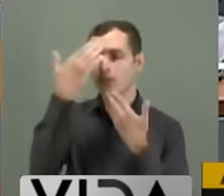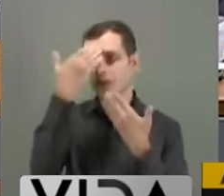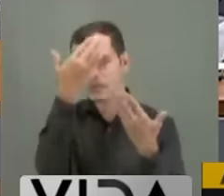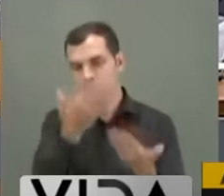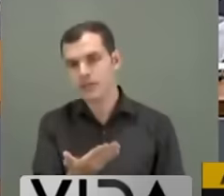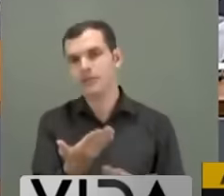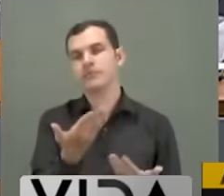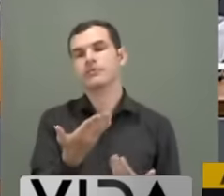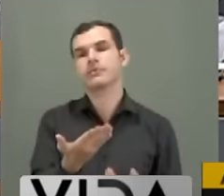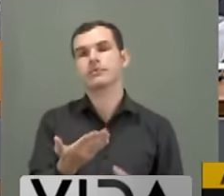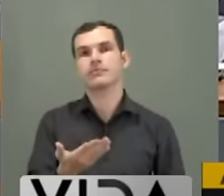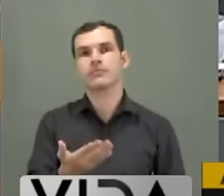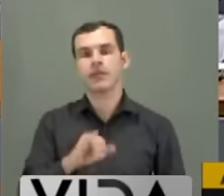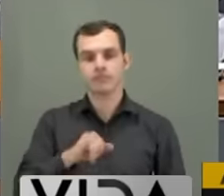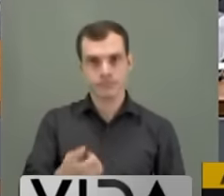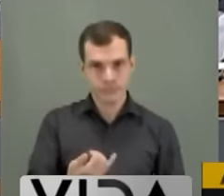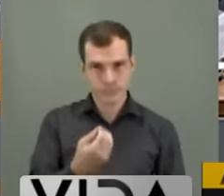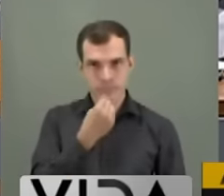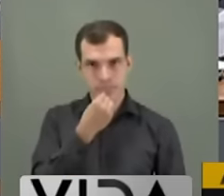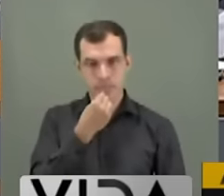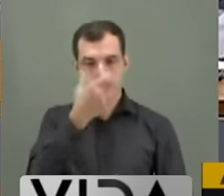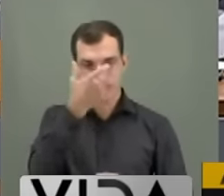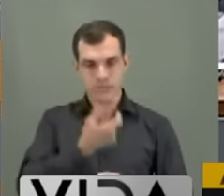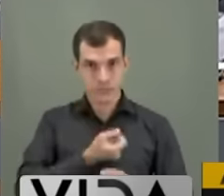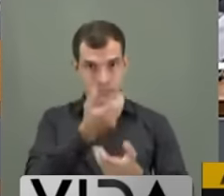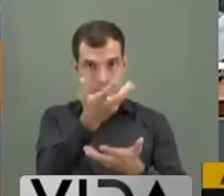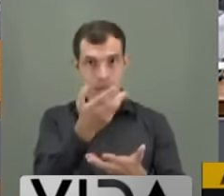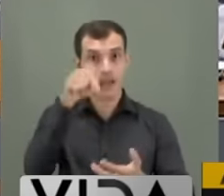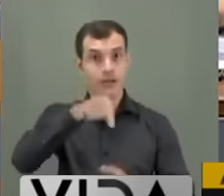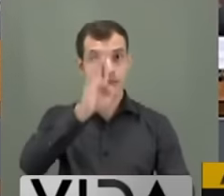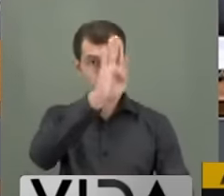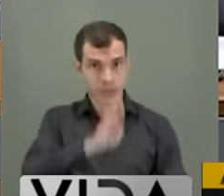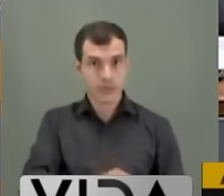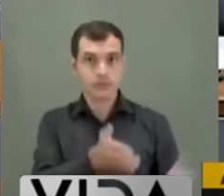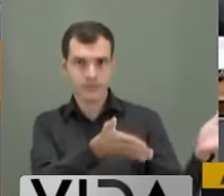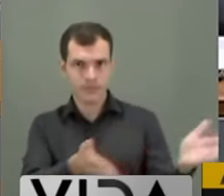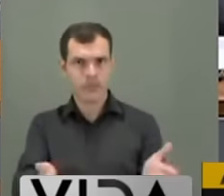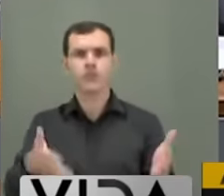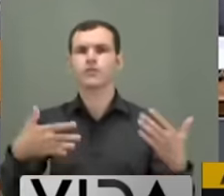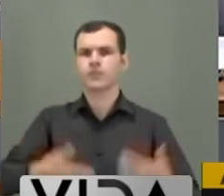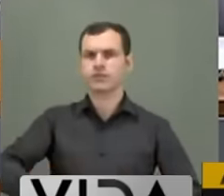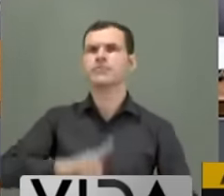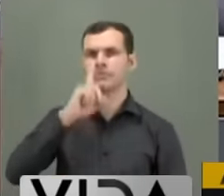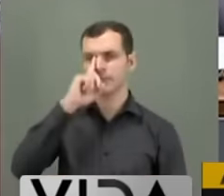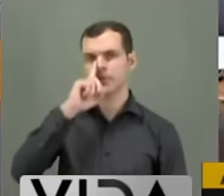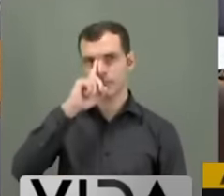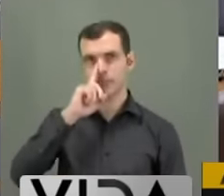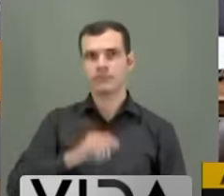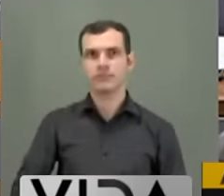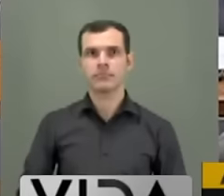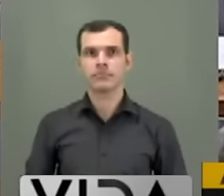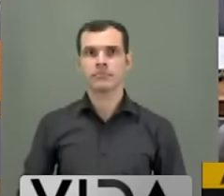manifestar. O Brasil está vivendo um período extremamente perigoso.